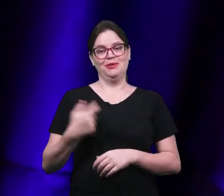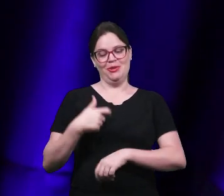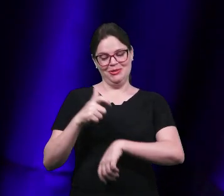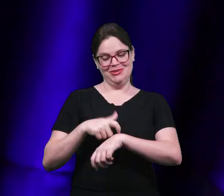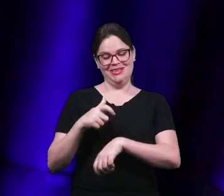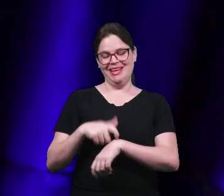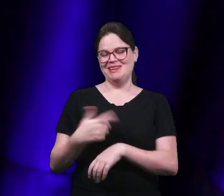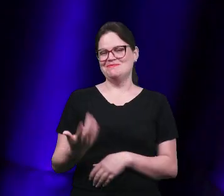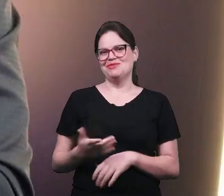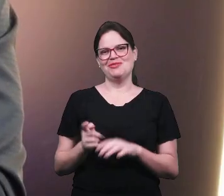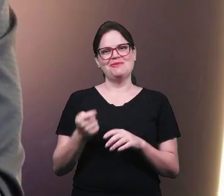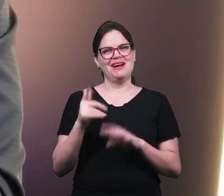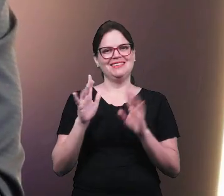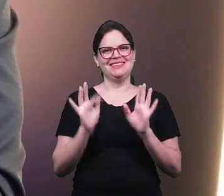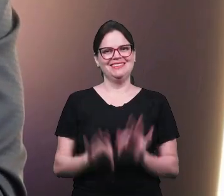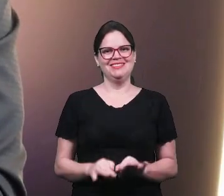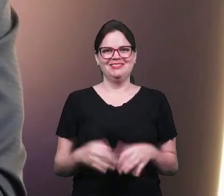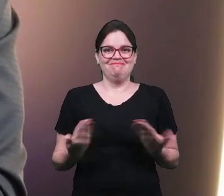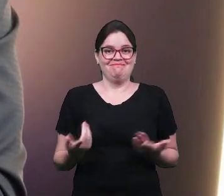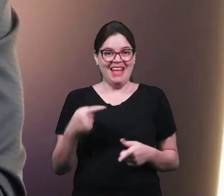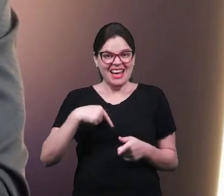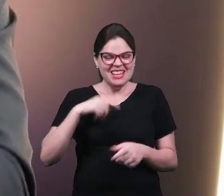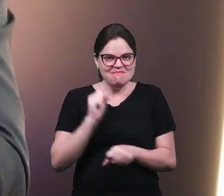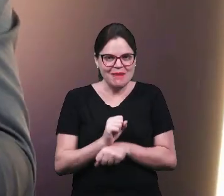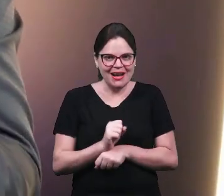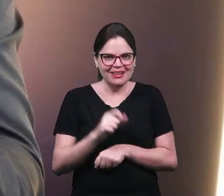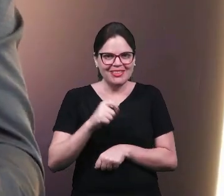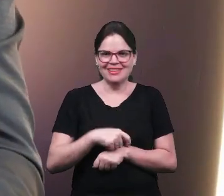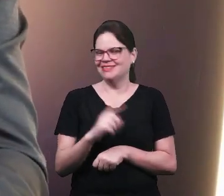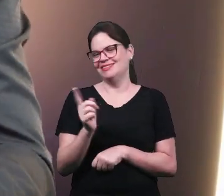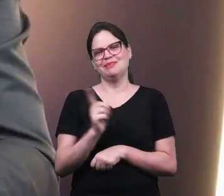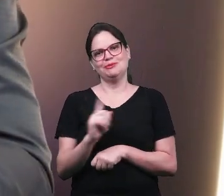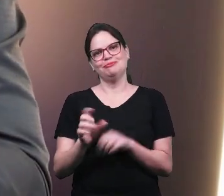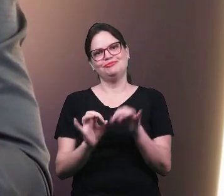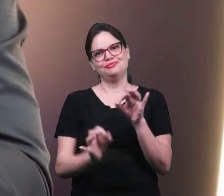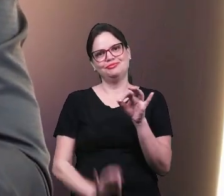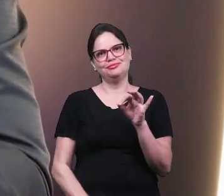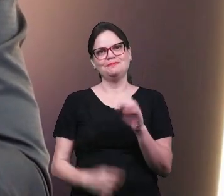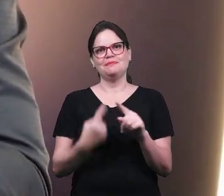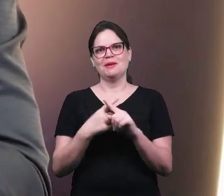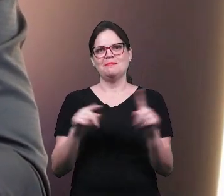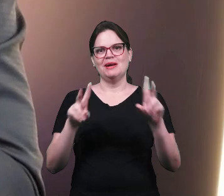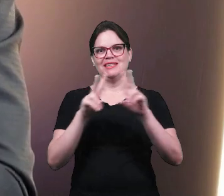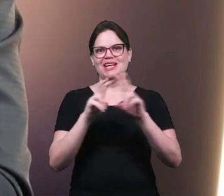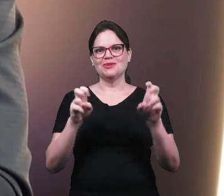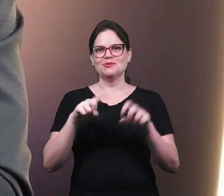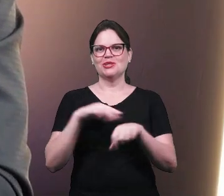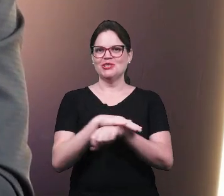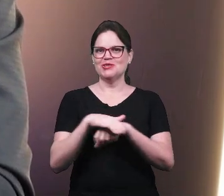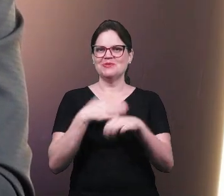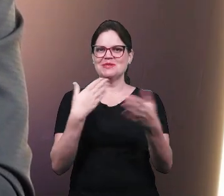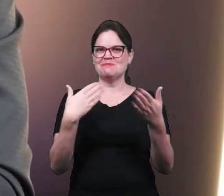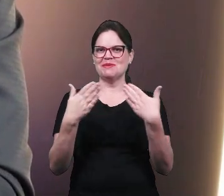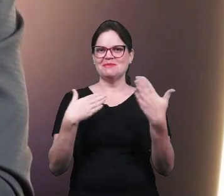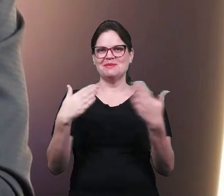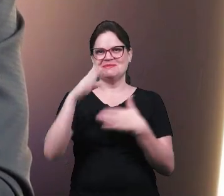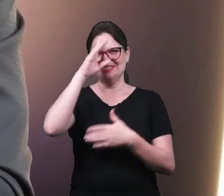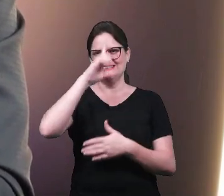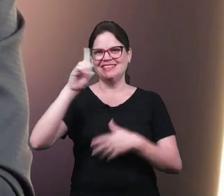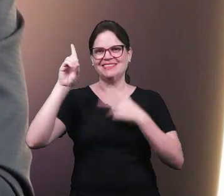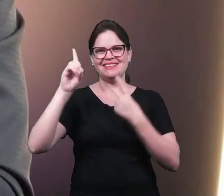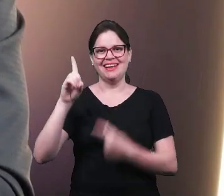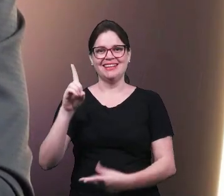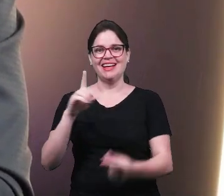não para, né? Para. Nosso tempo ele passa. Quando nós estamos falando de Deus, das coisas do Senhor, das coisas eternas,